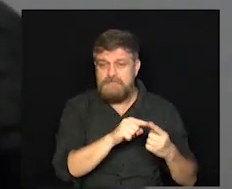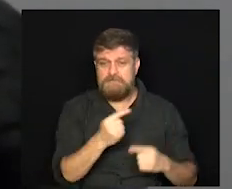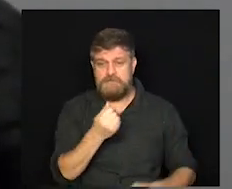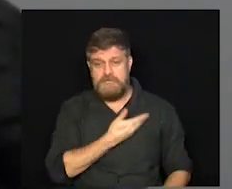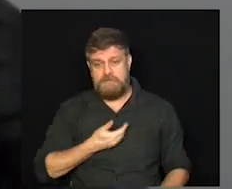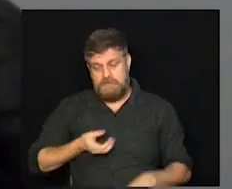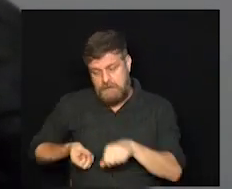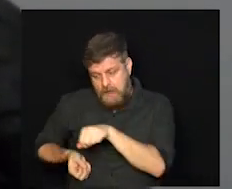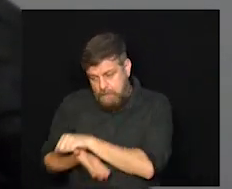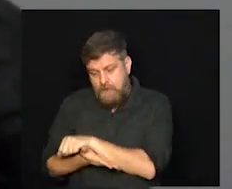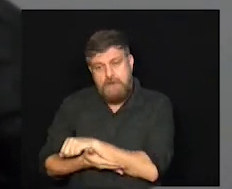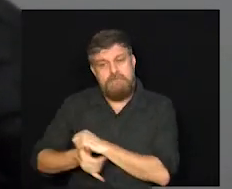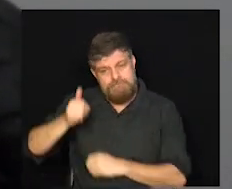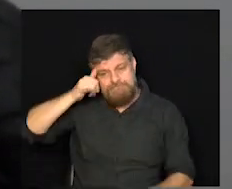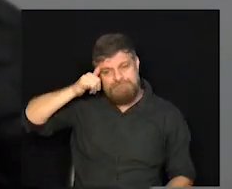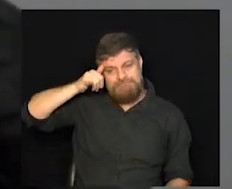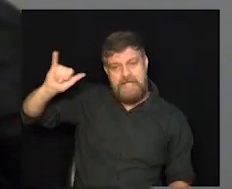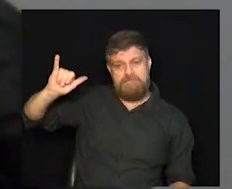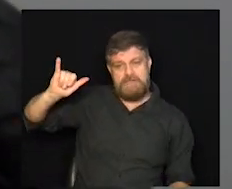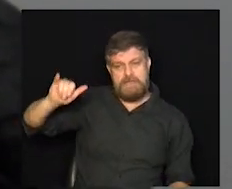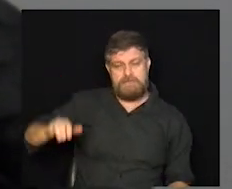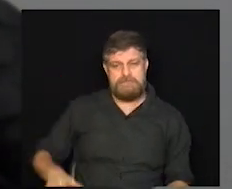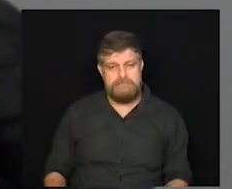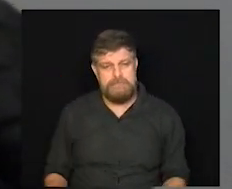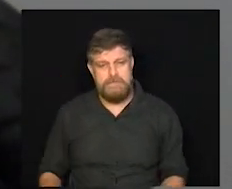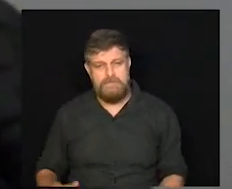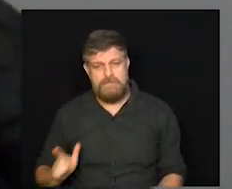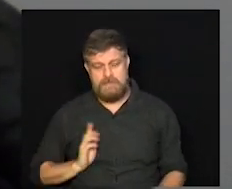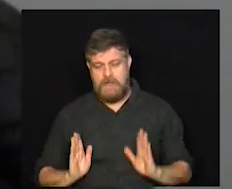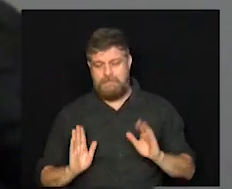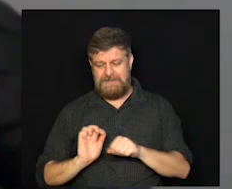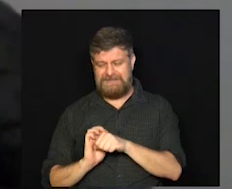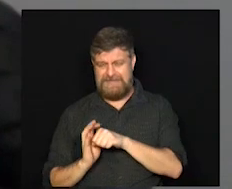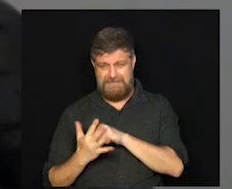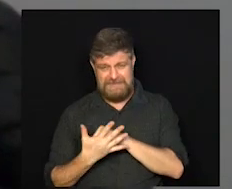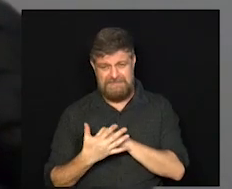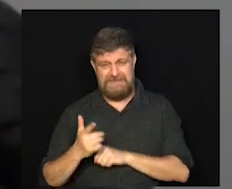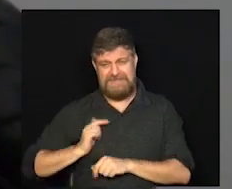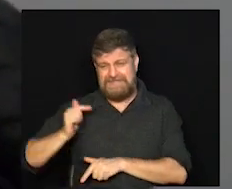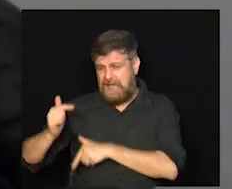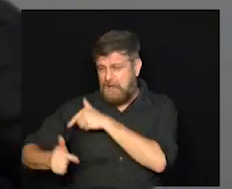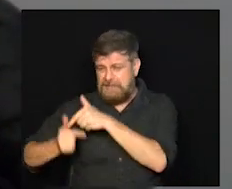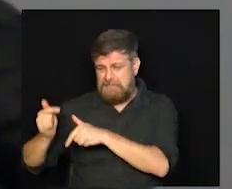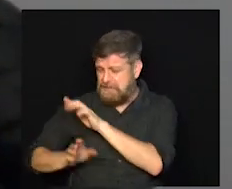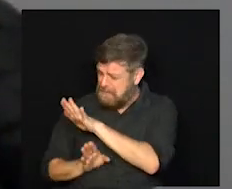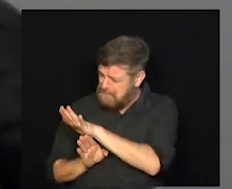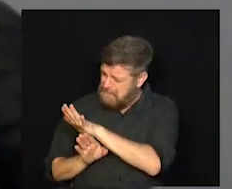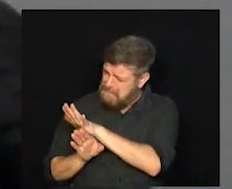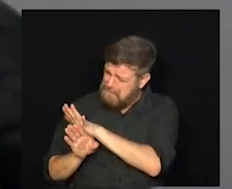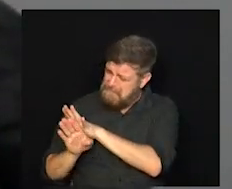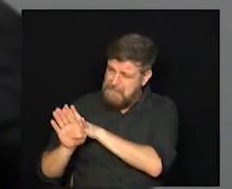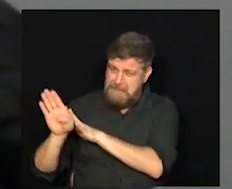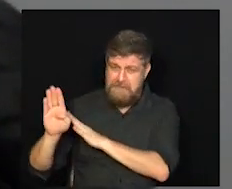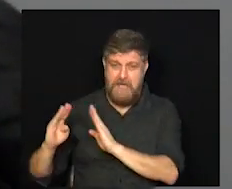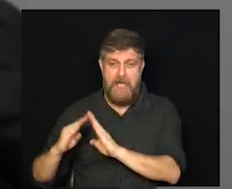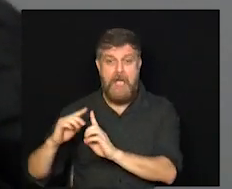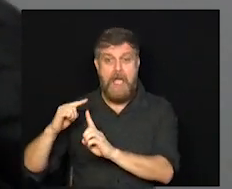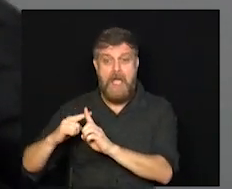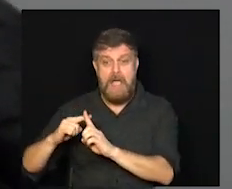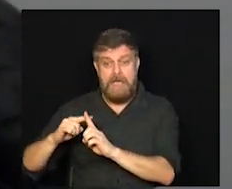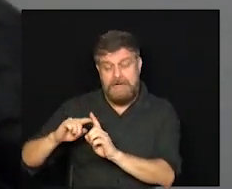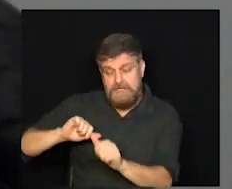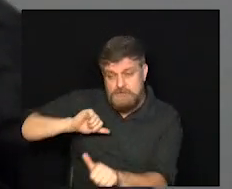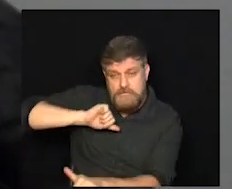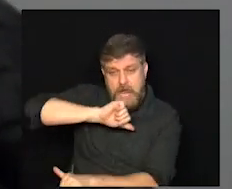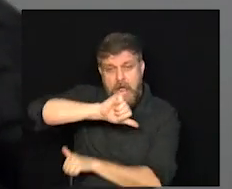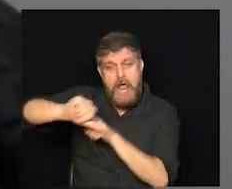aí. Ao longo da pandemia foram crescendo os trabalhos, nossa igreja já se transformou em